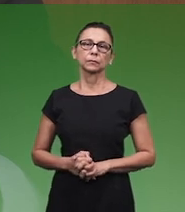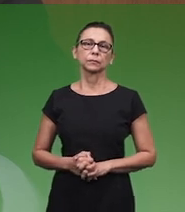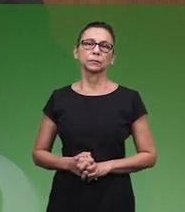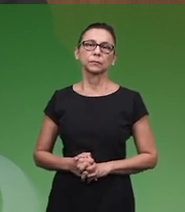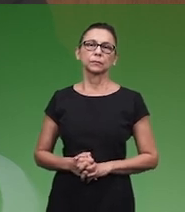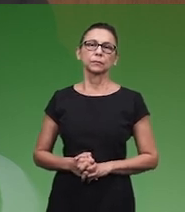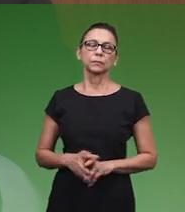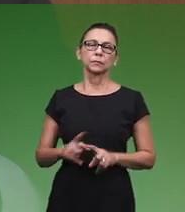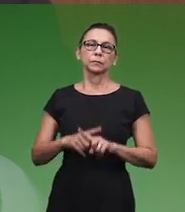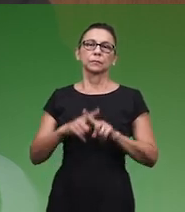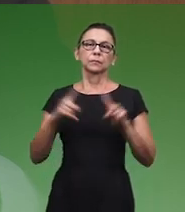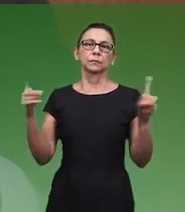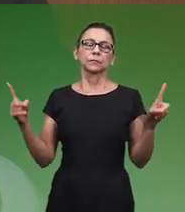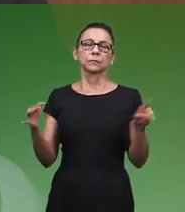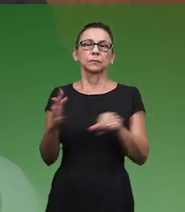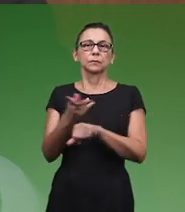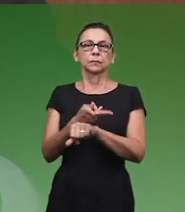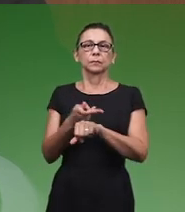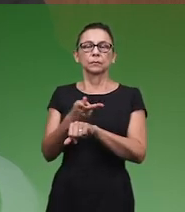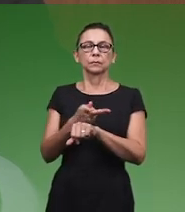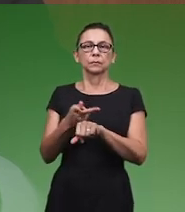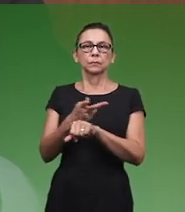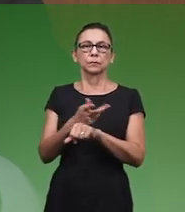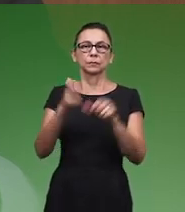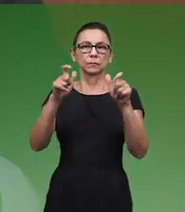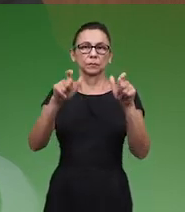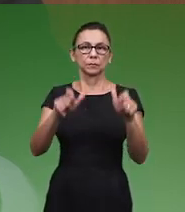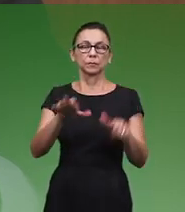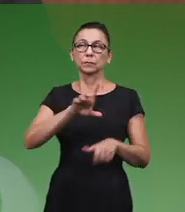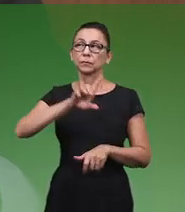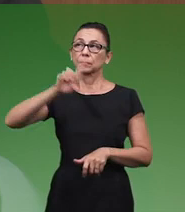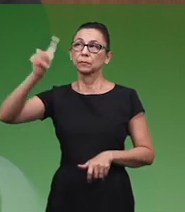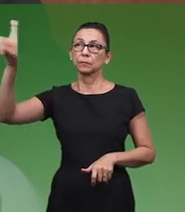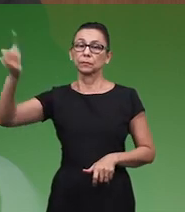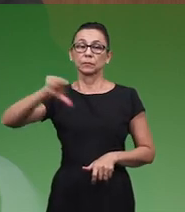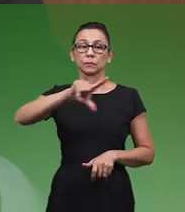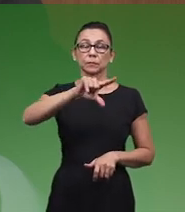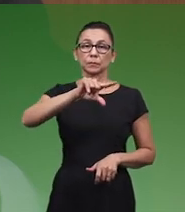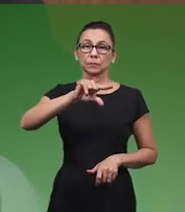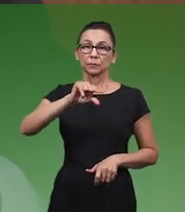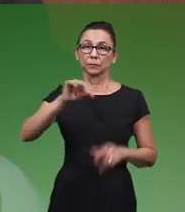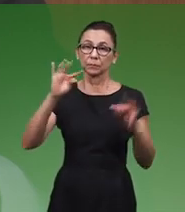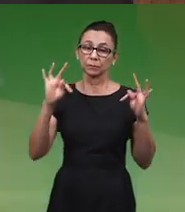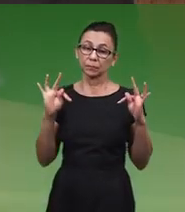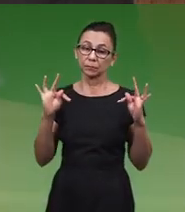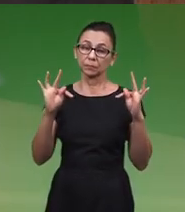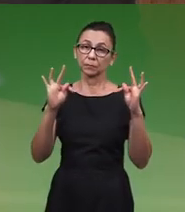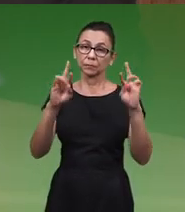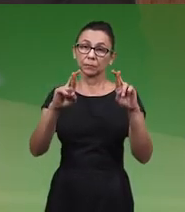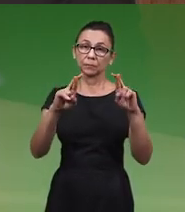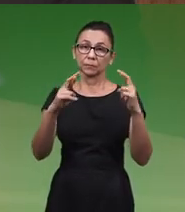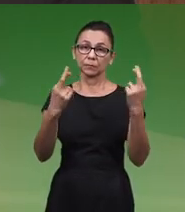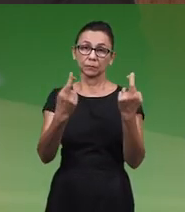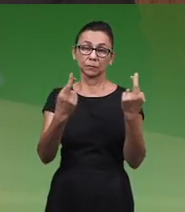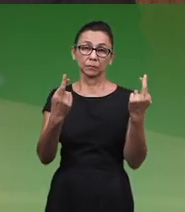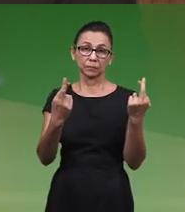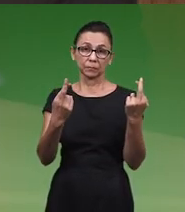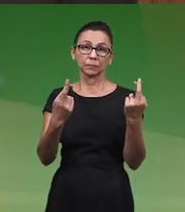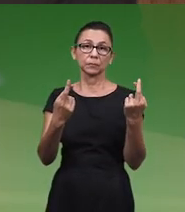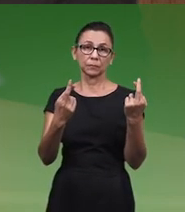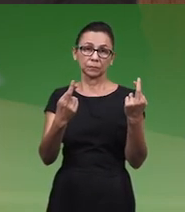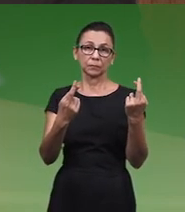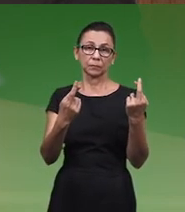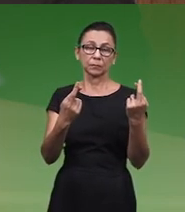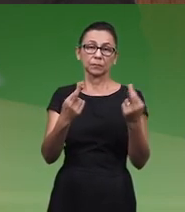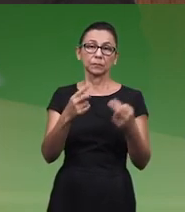mas buscareis o lugar que o Senhor vosso Deus escolher de todas as vossas tribos, para